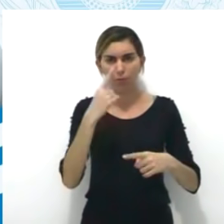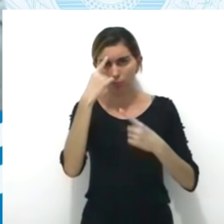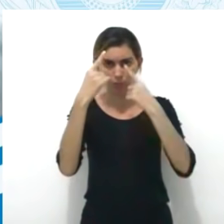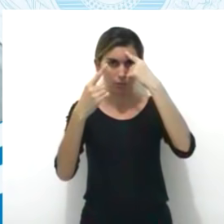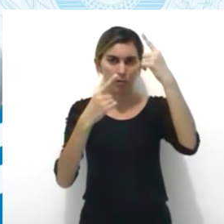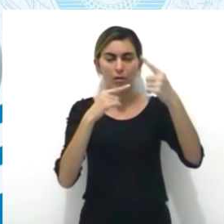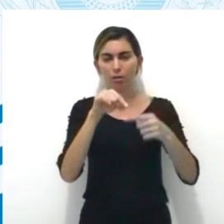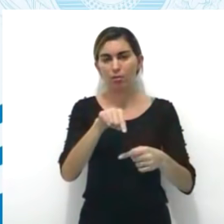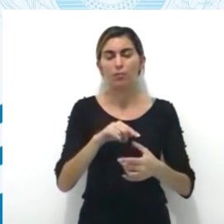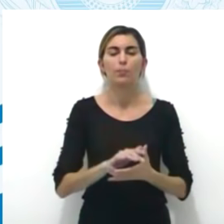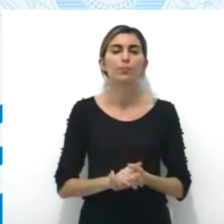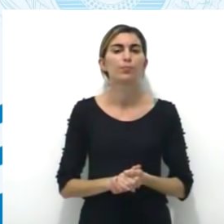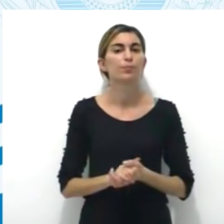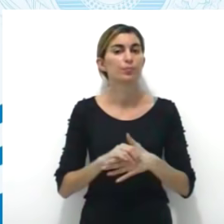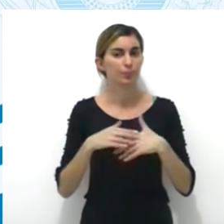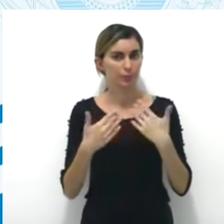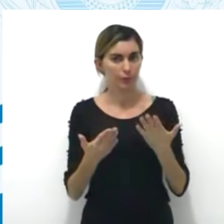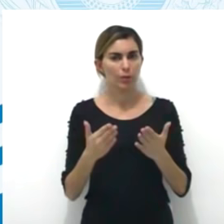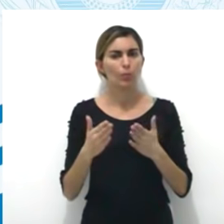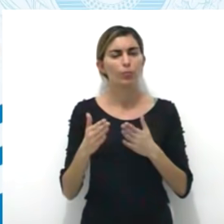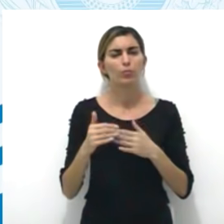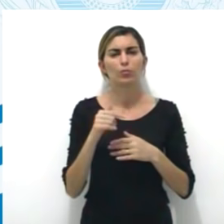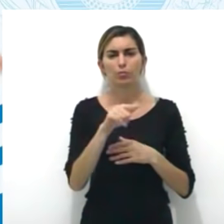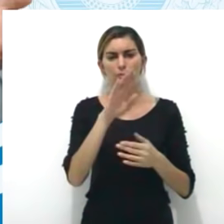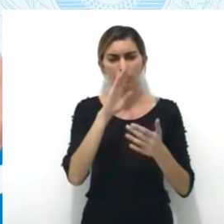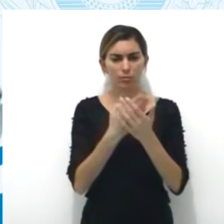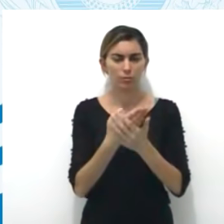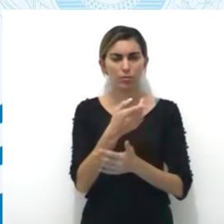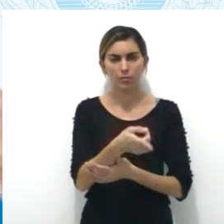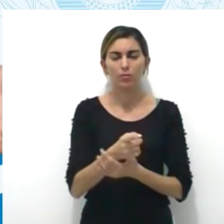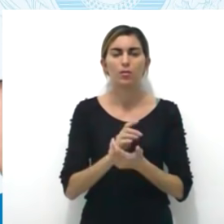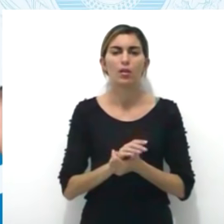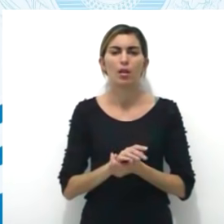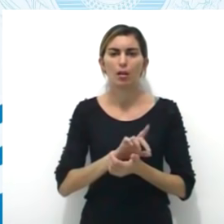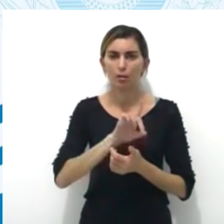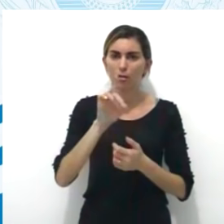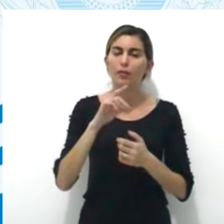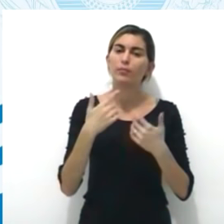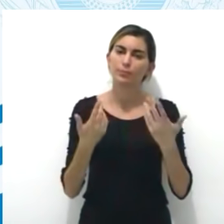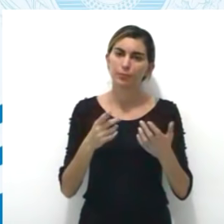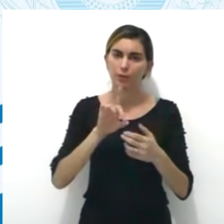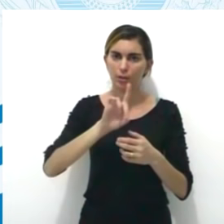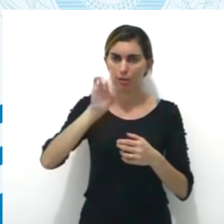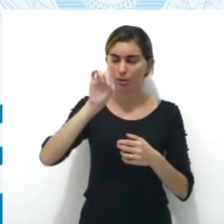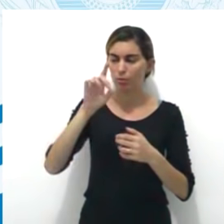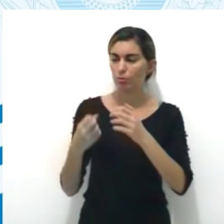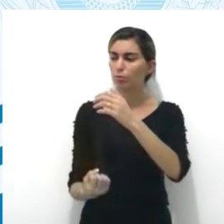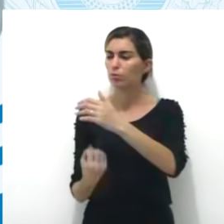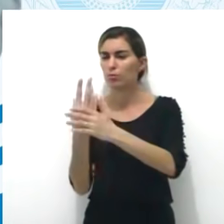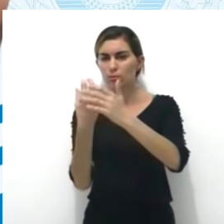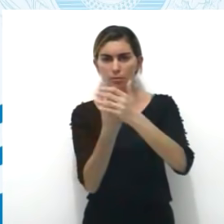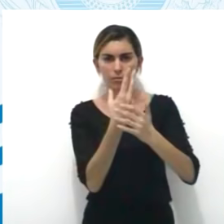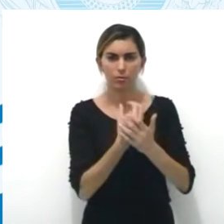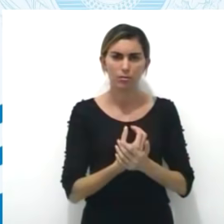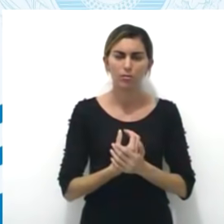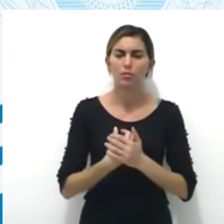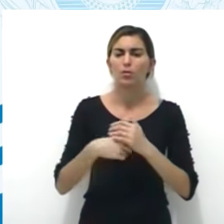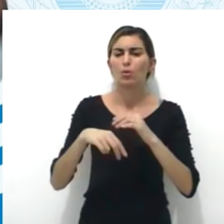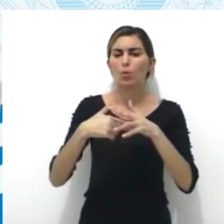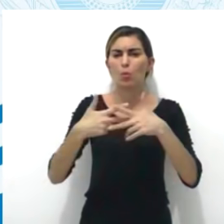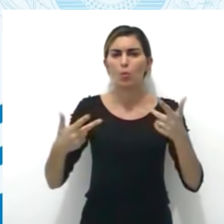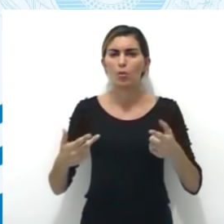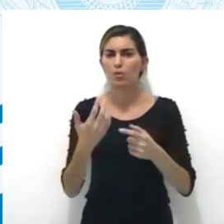questão das ideias da igreja. Então, de acordo com as crenças criacionistas, Deus criou certo número de